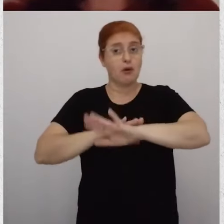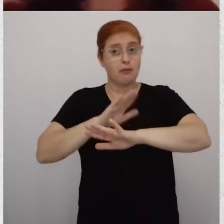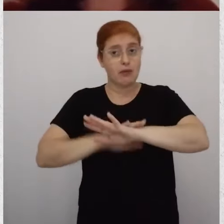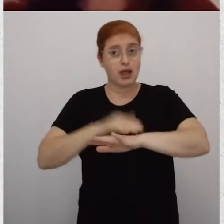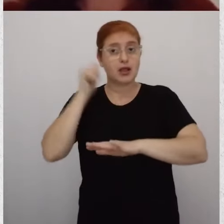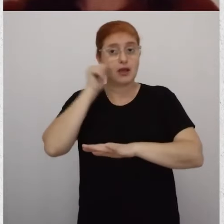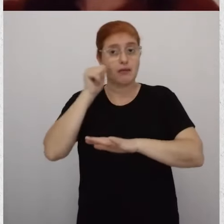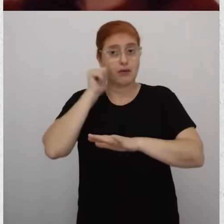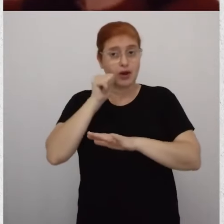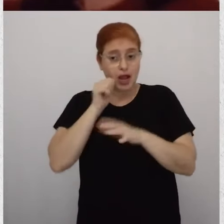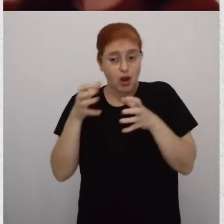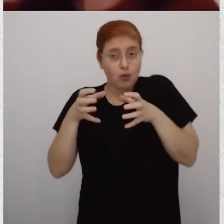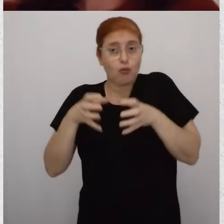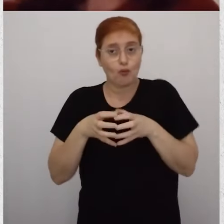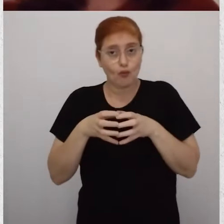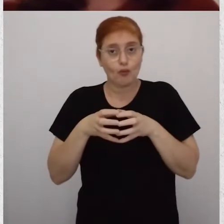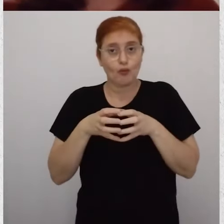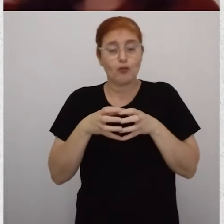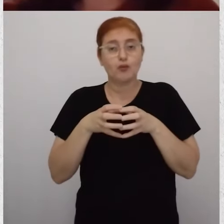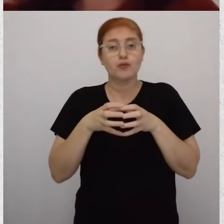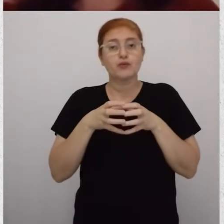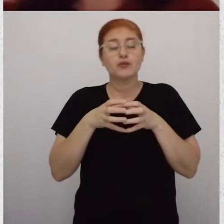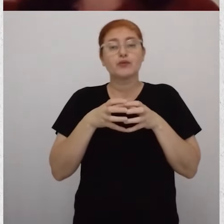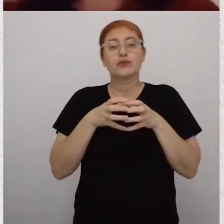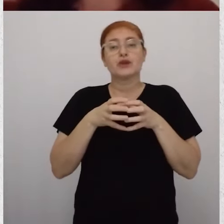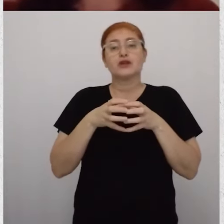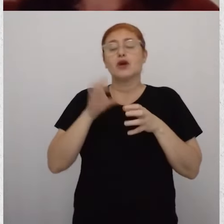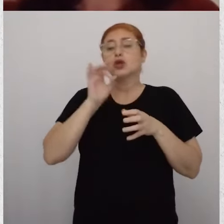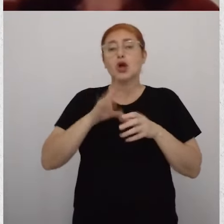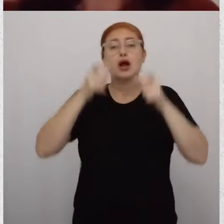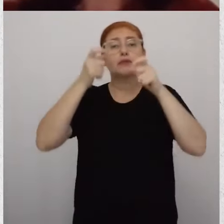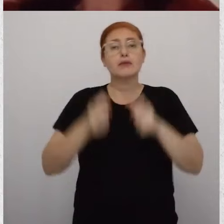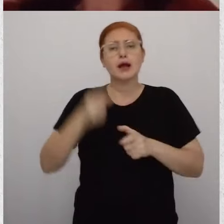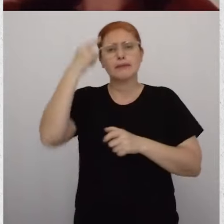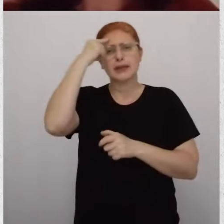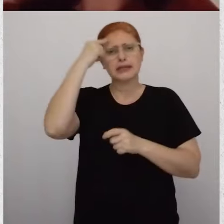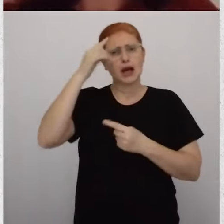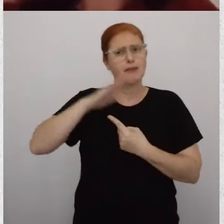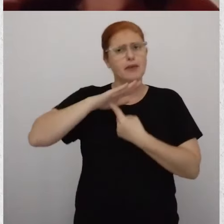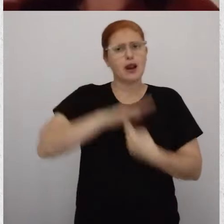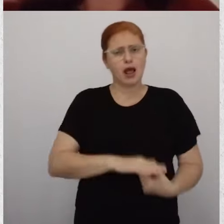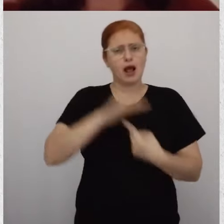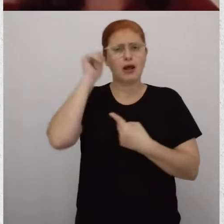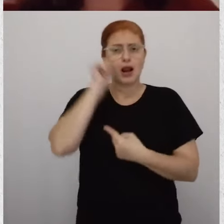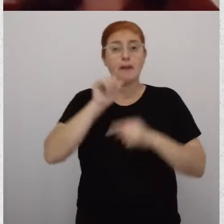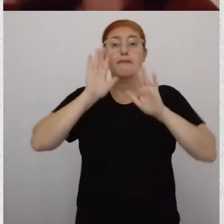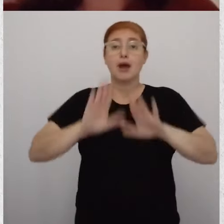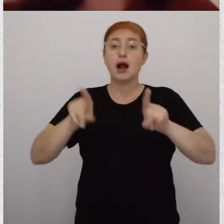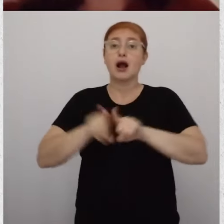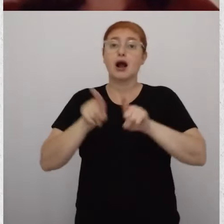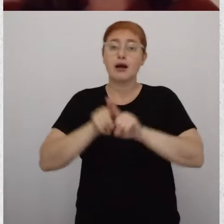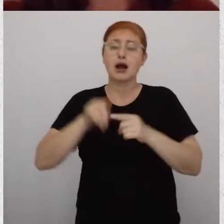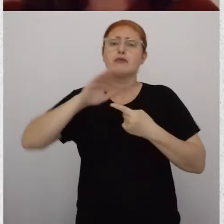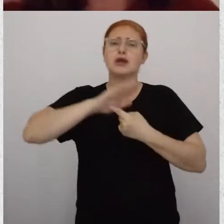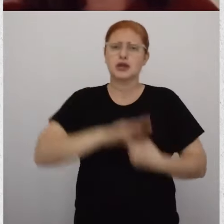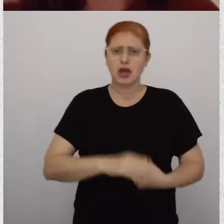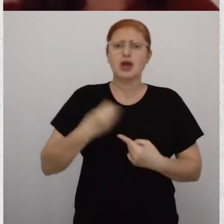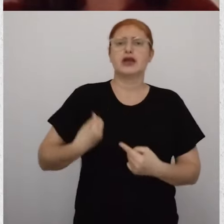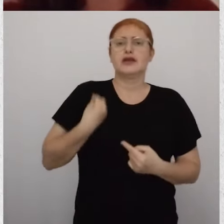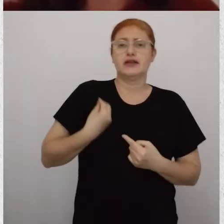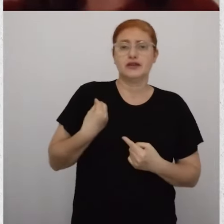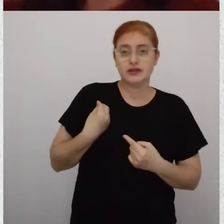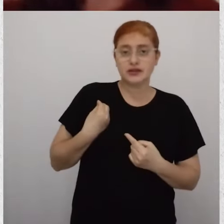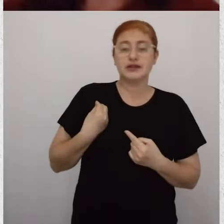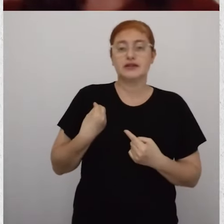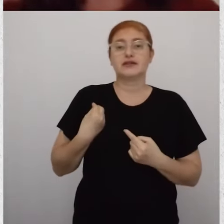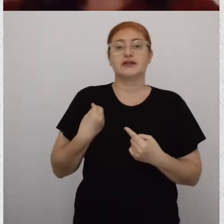como um conjunto, eles não são só um espaço para pensar sobre as opressões das mulheres, mas também para as opressões que existem entre as